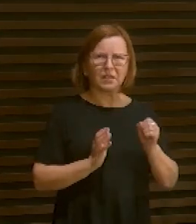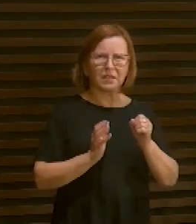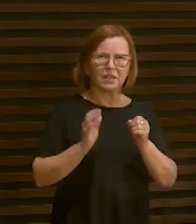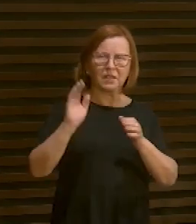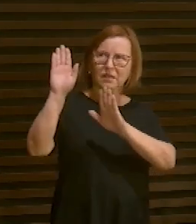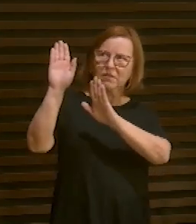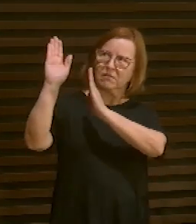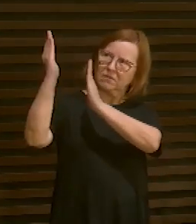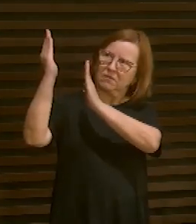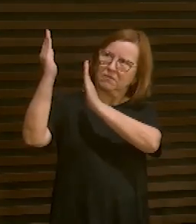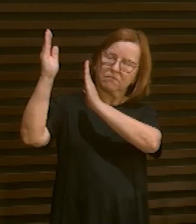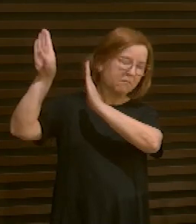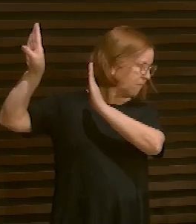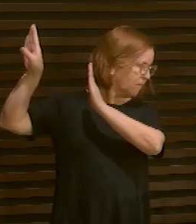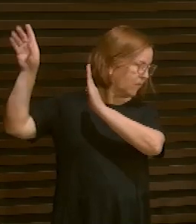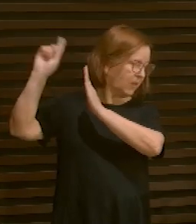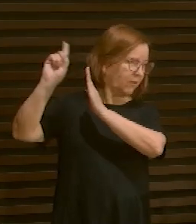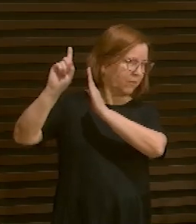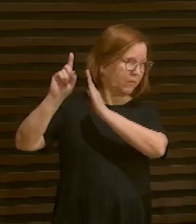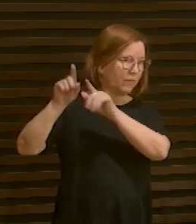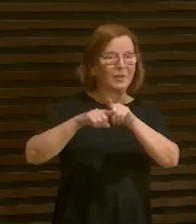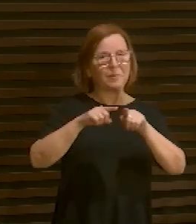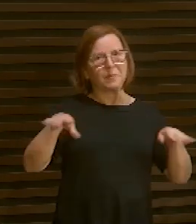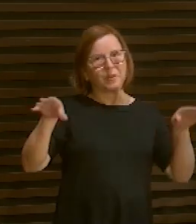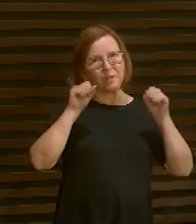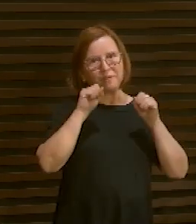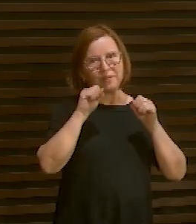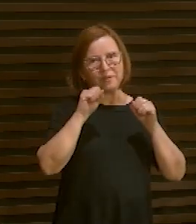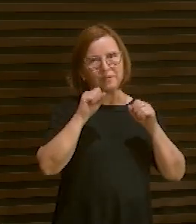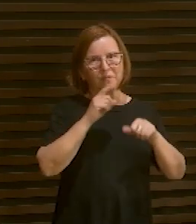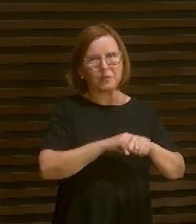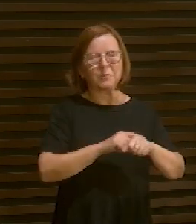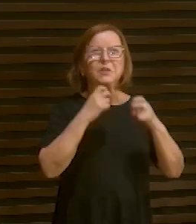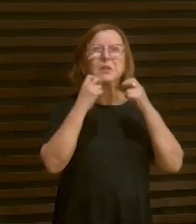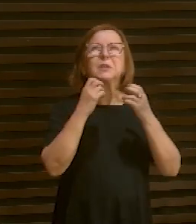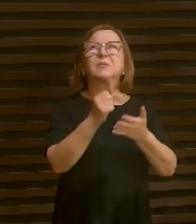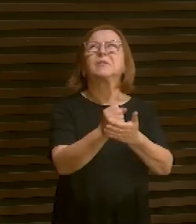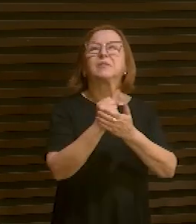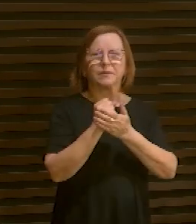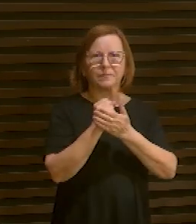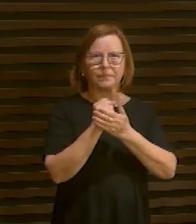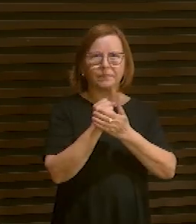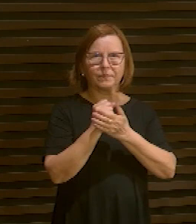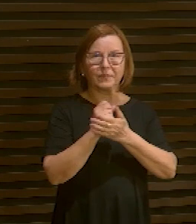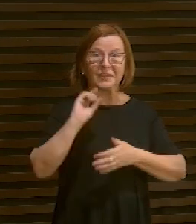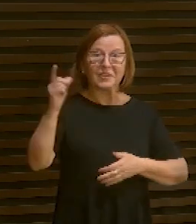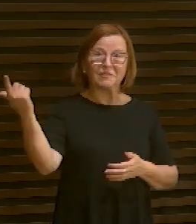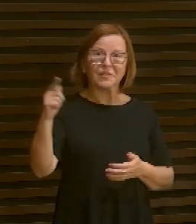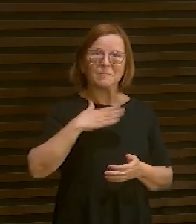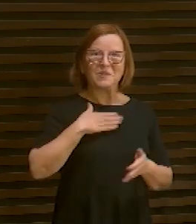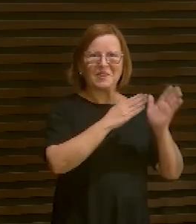rosto, mas o ouviu quando lhe gritou por socorro. De ti vem o